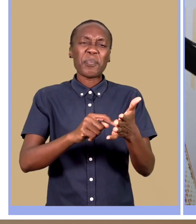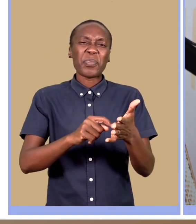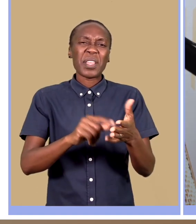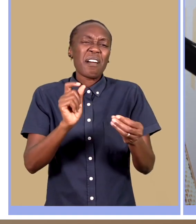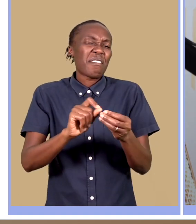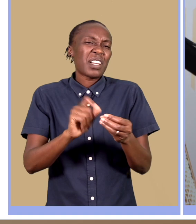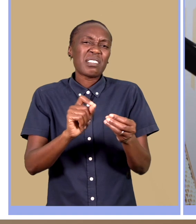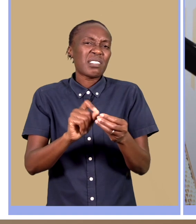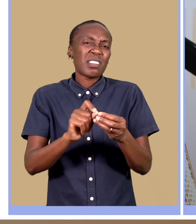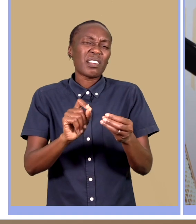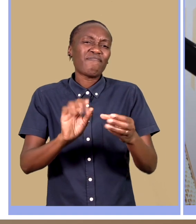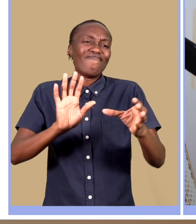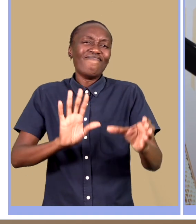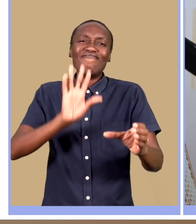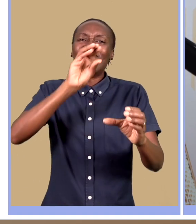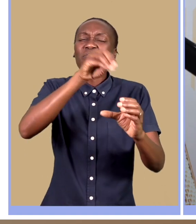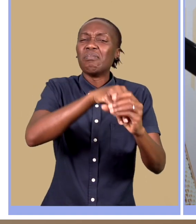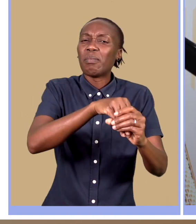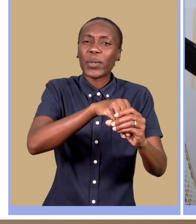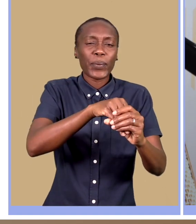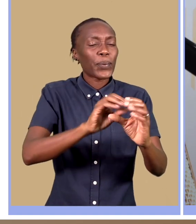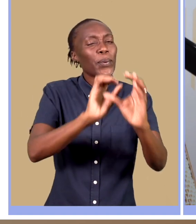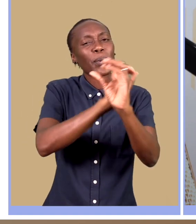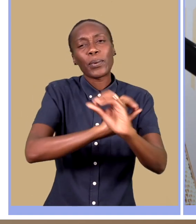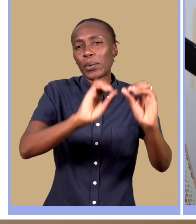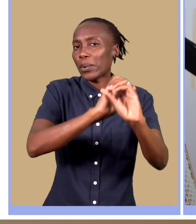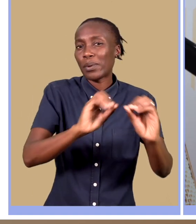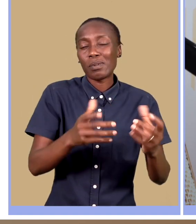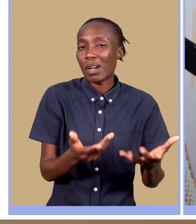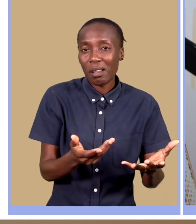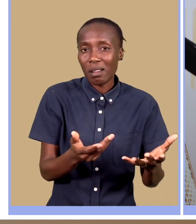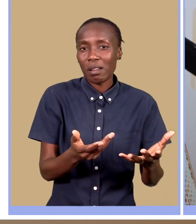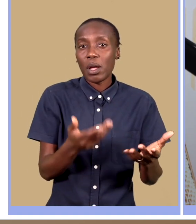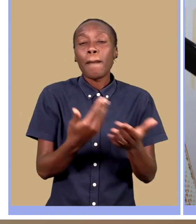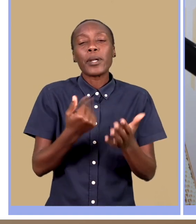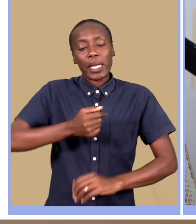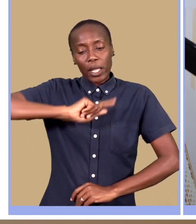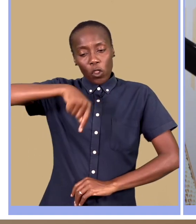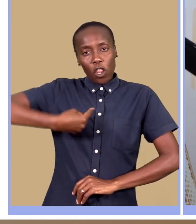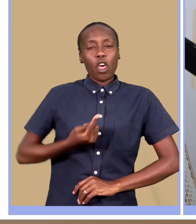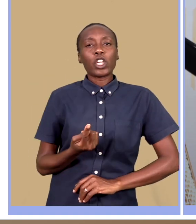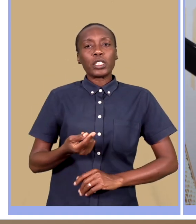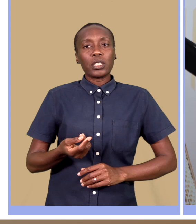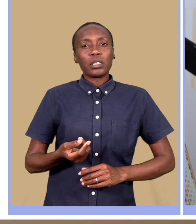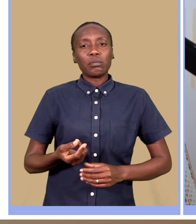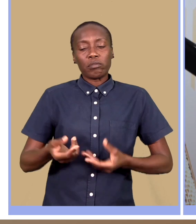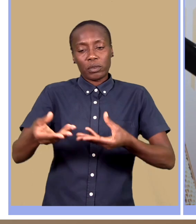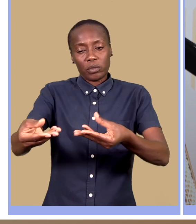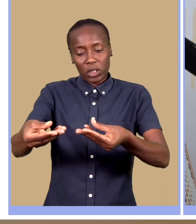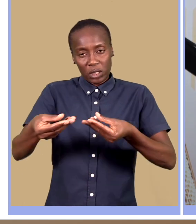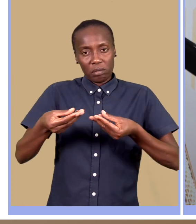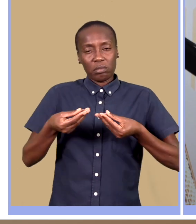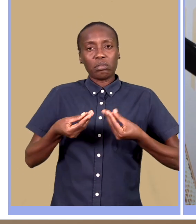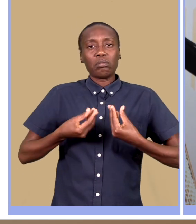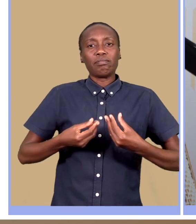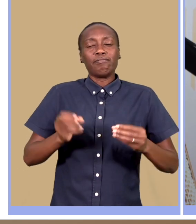um campo neutro no sentido de que na academia nós temos que receber e acolher todas